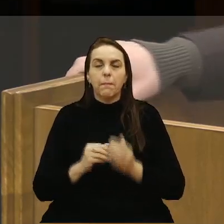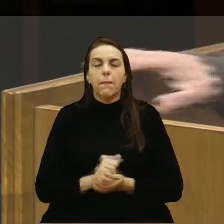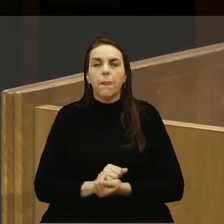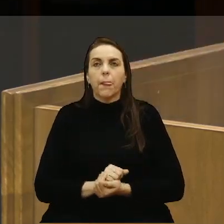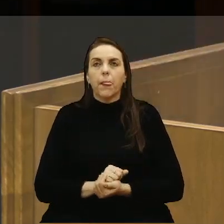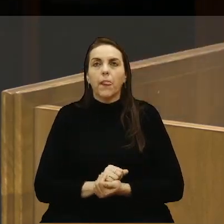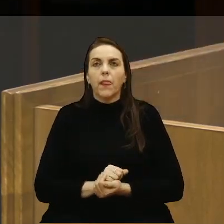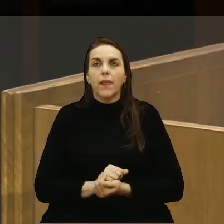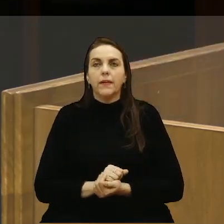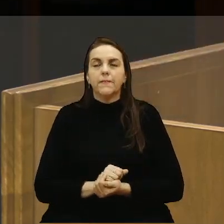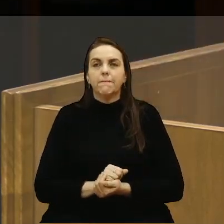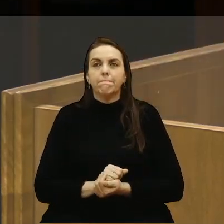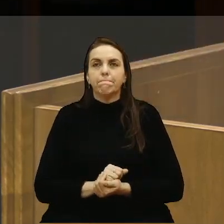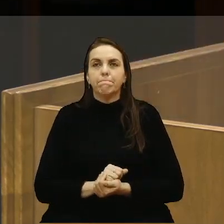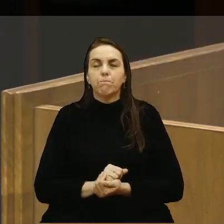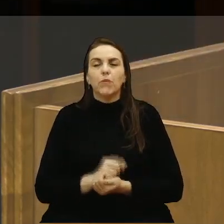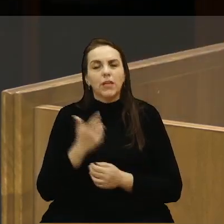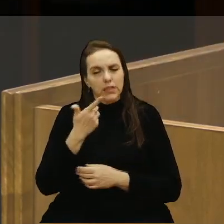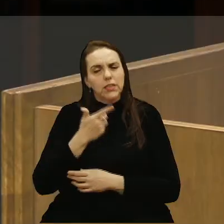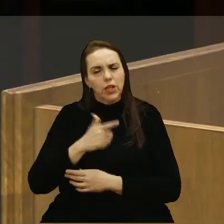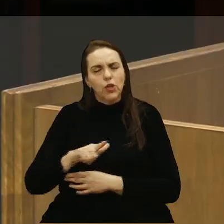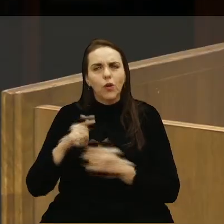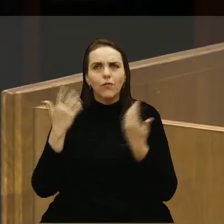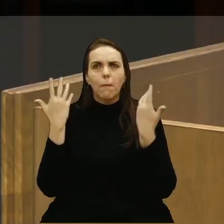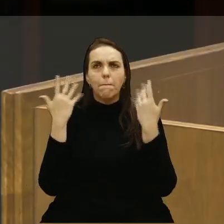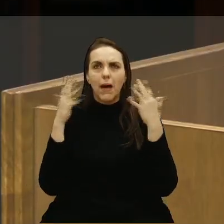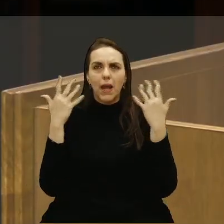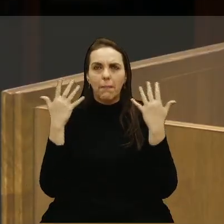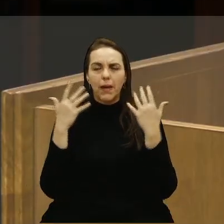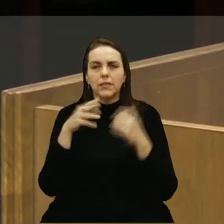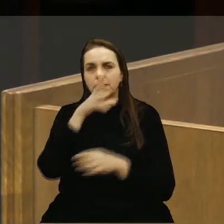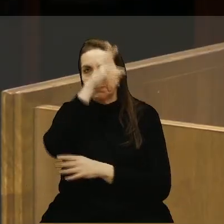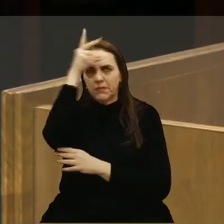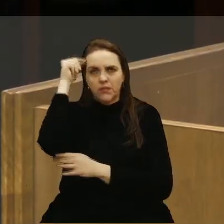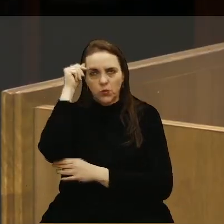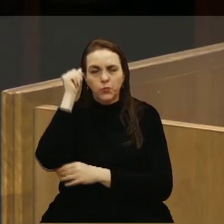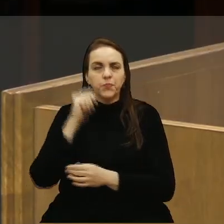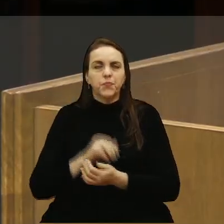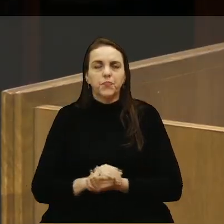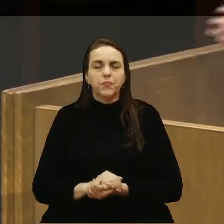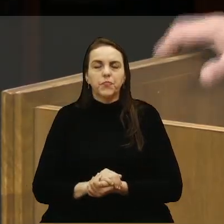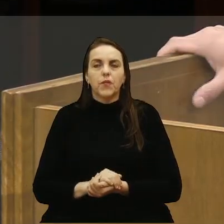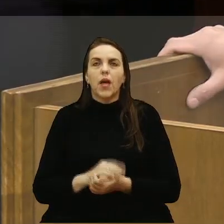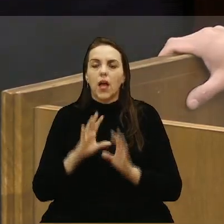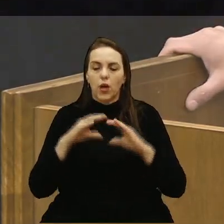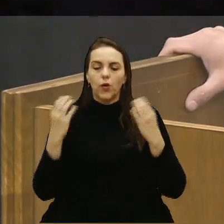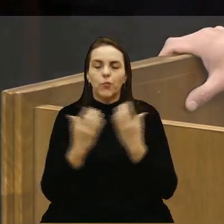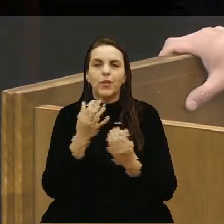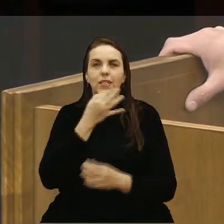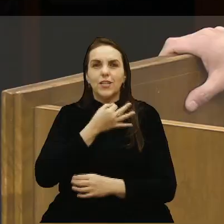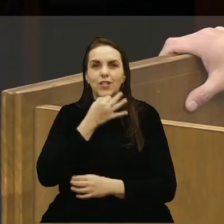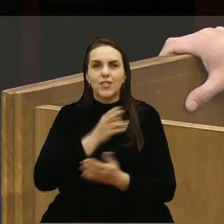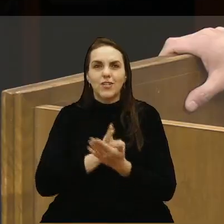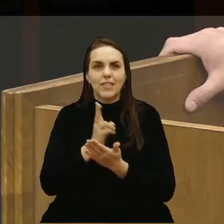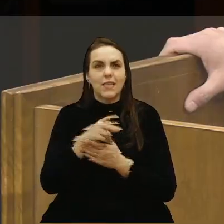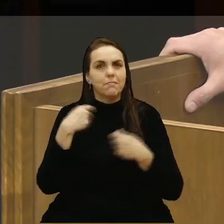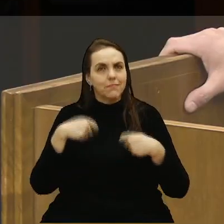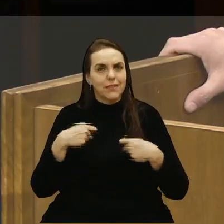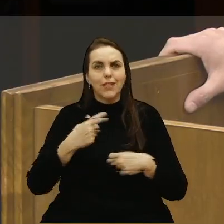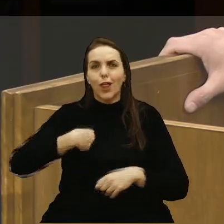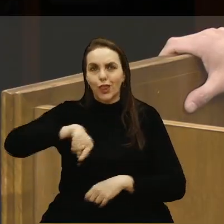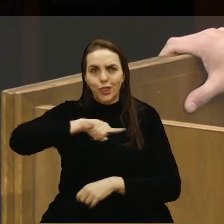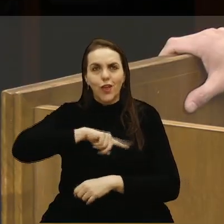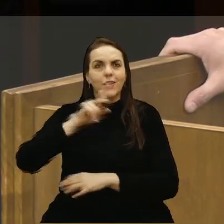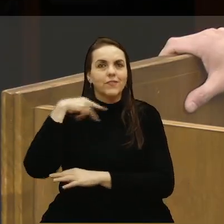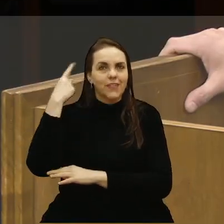Então, mais uma vez, aí, parabéns ao Executivo e a comunidade caxiense, sempre que precisar, nós aqui,